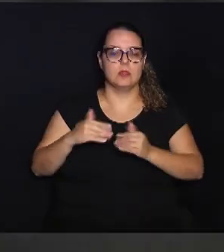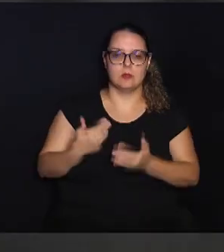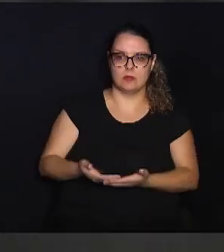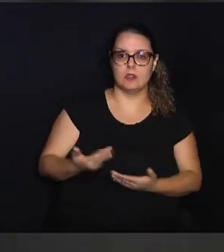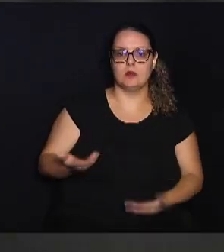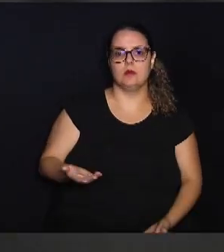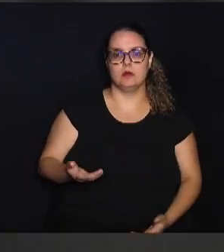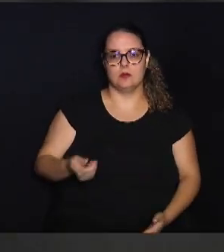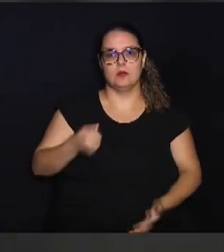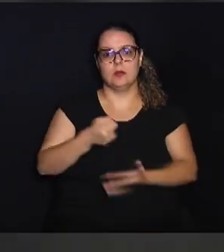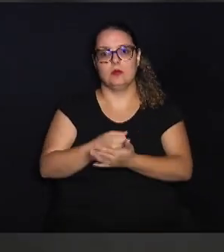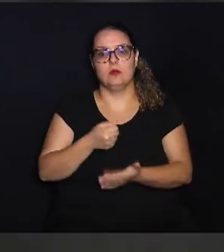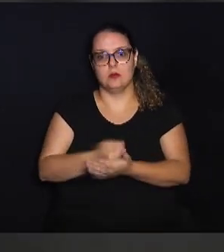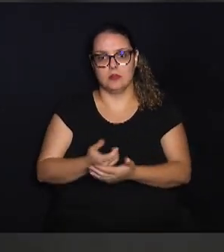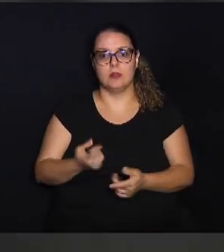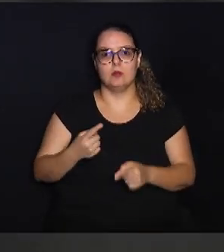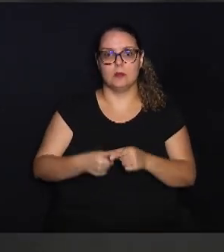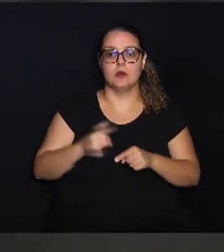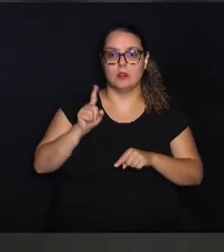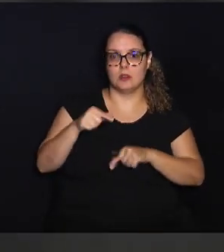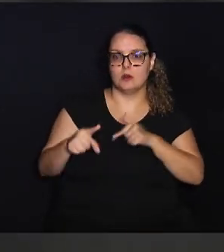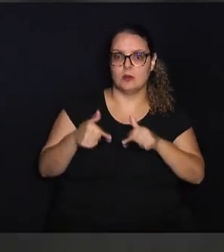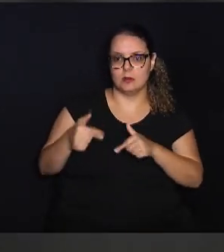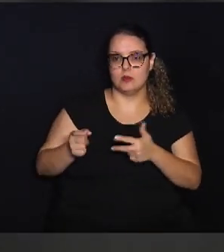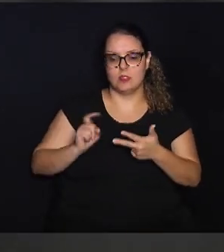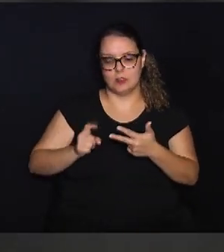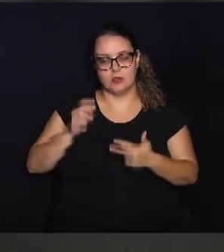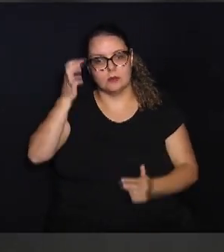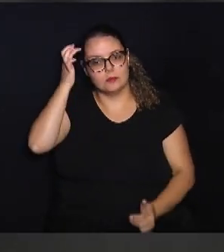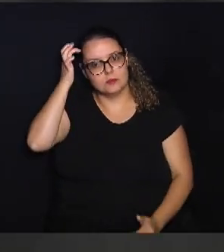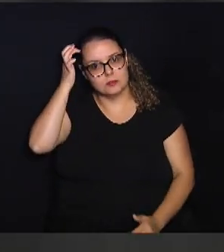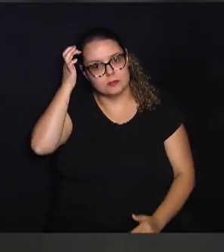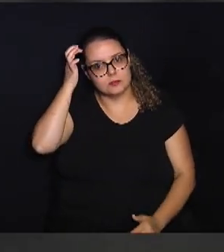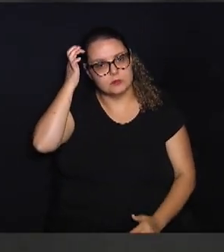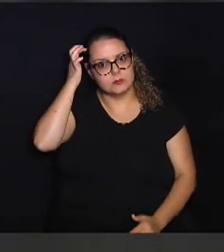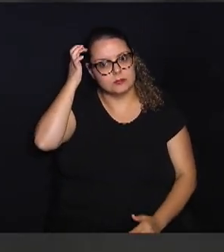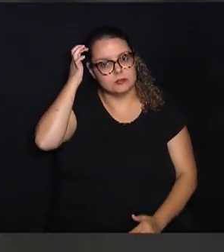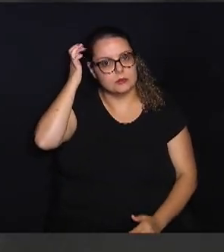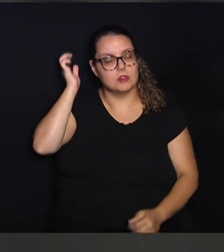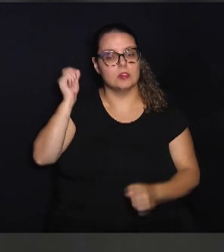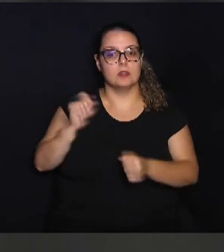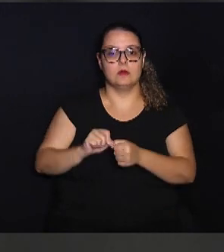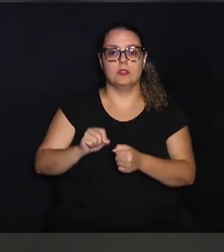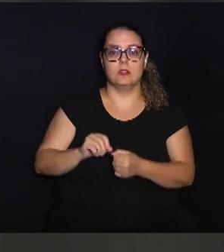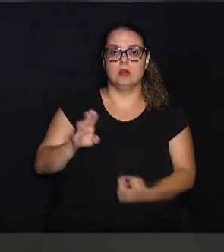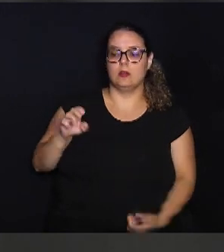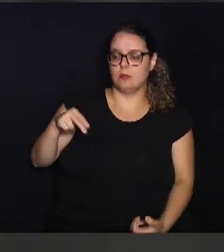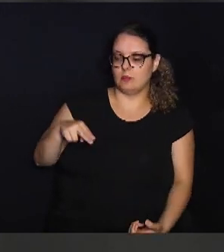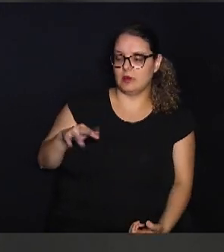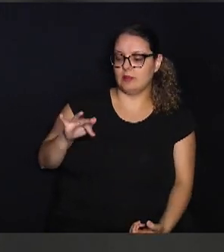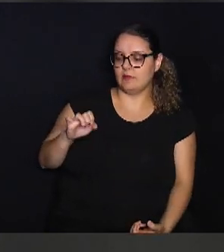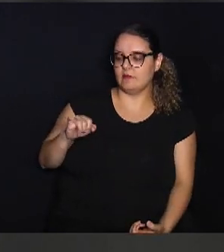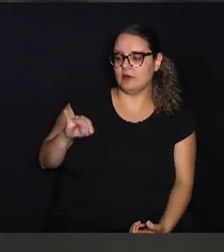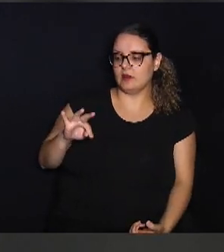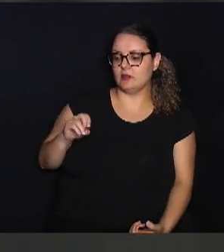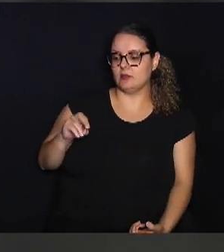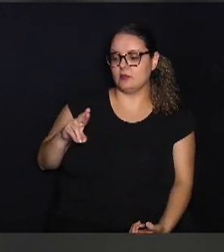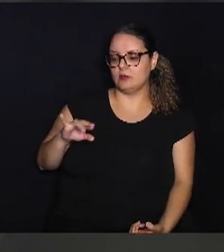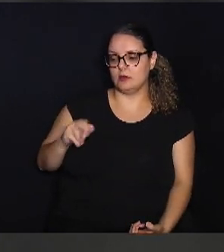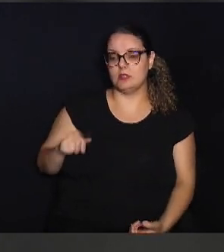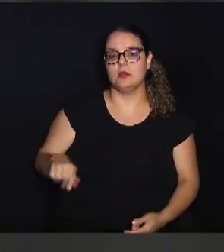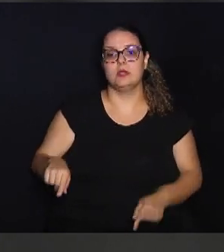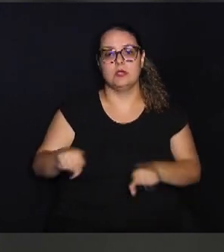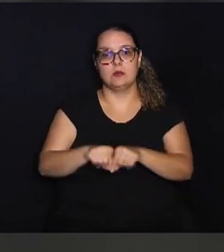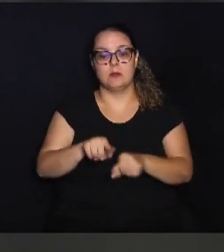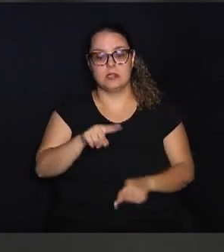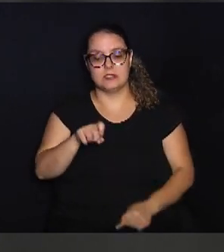municipal cobrando, porque é o trabalho do executivo realizar benfeitoria e zeladoria, não é do vereador, né?